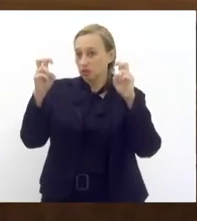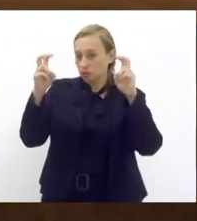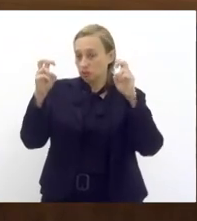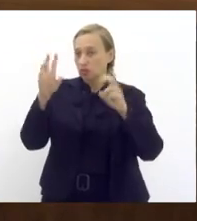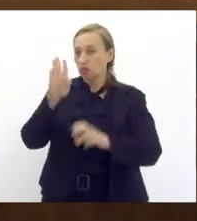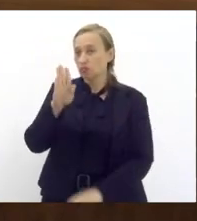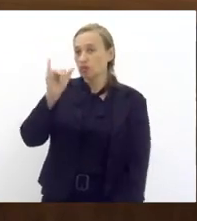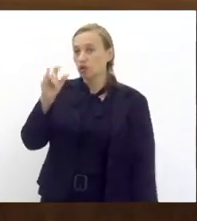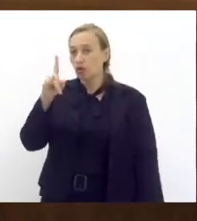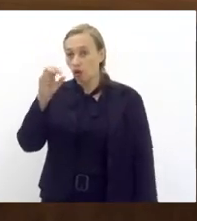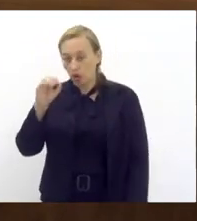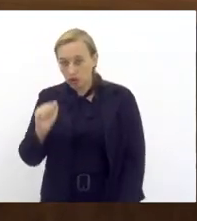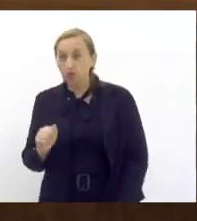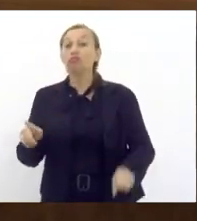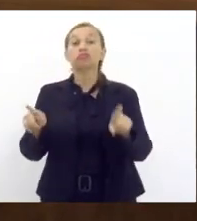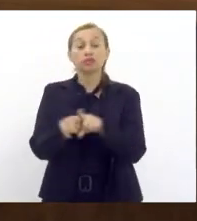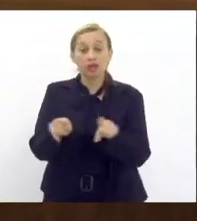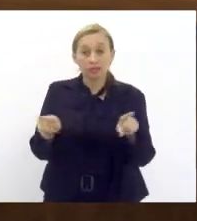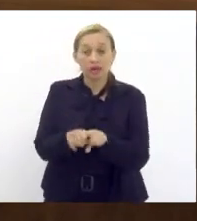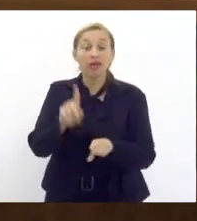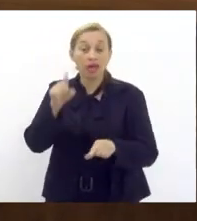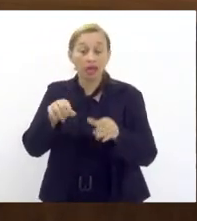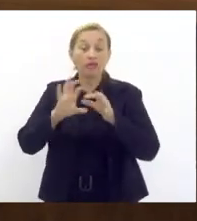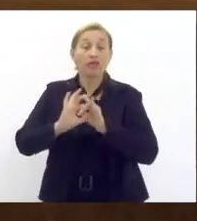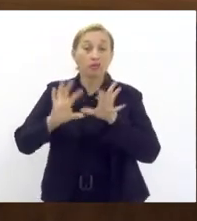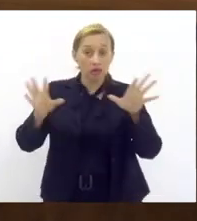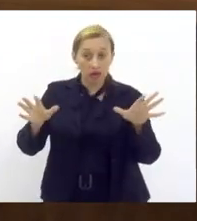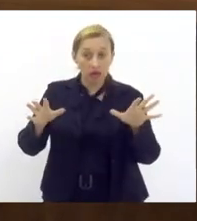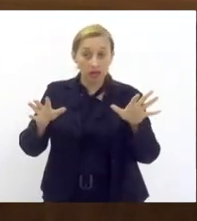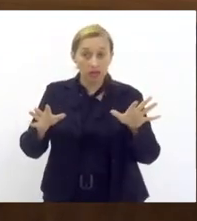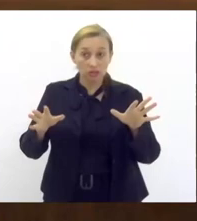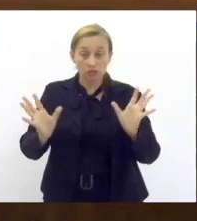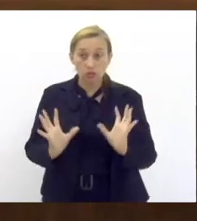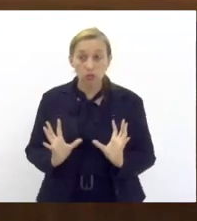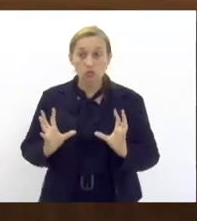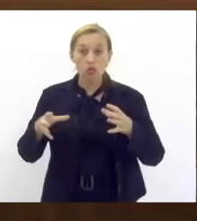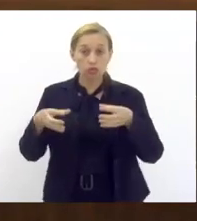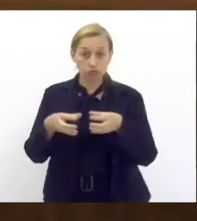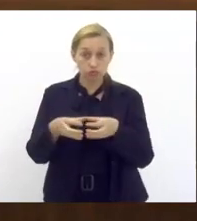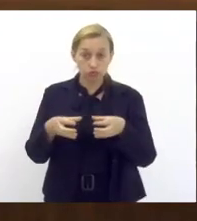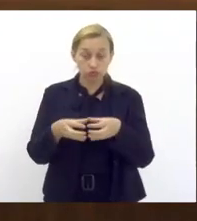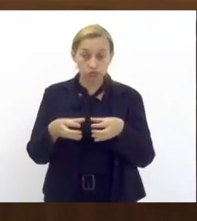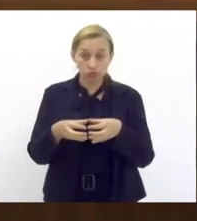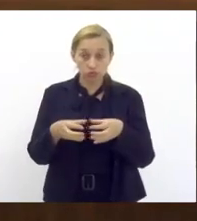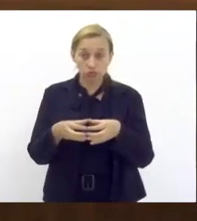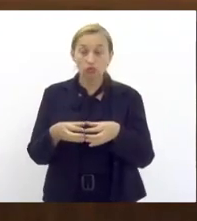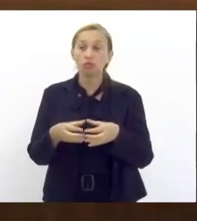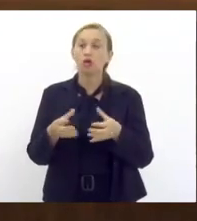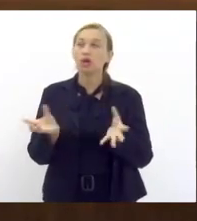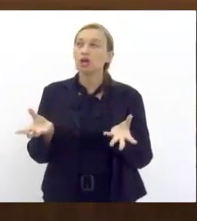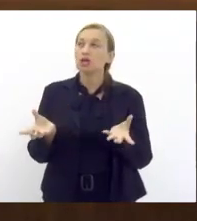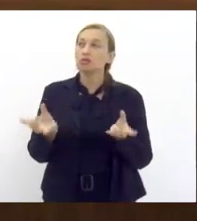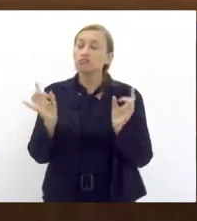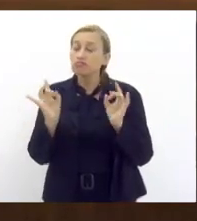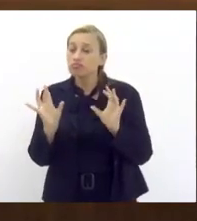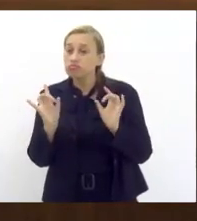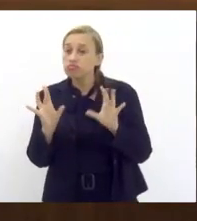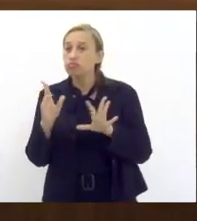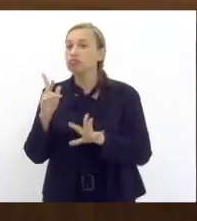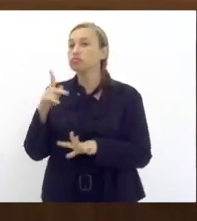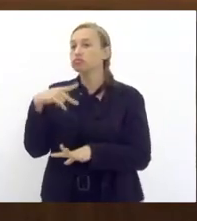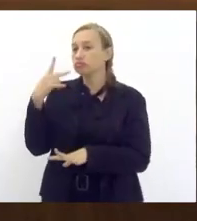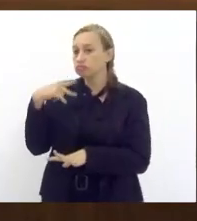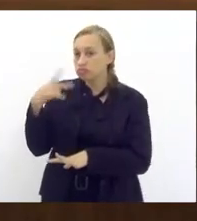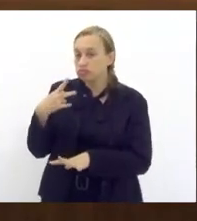um exercício também democrático e necessário do conjunto, especialmente dos